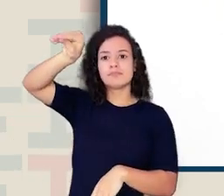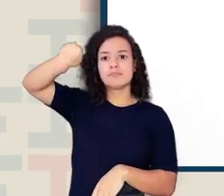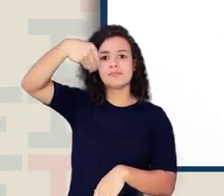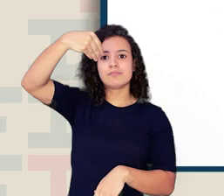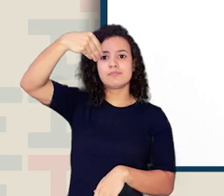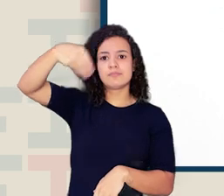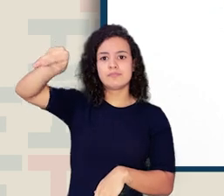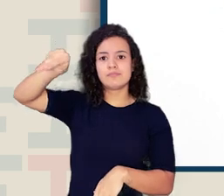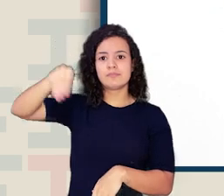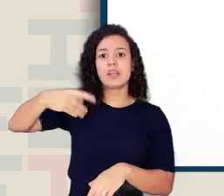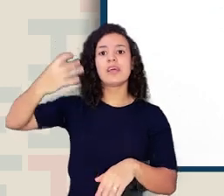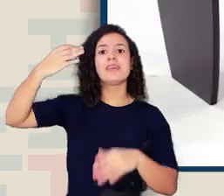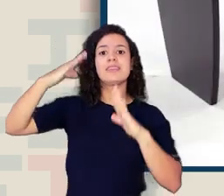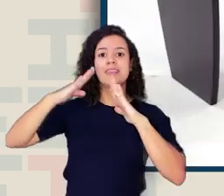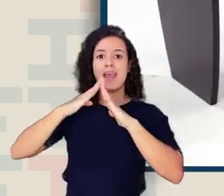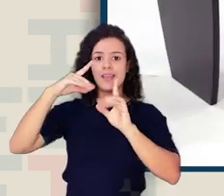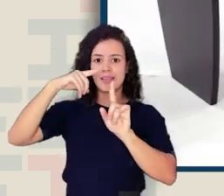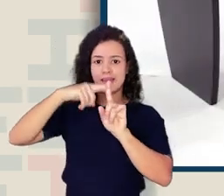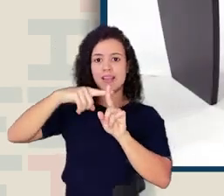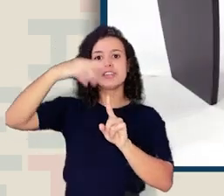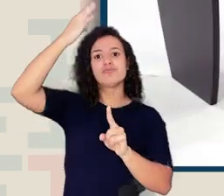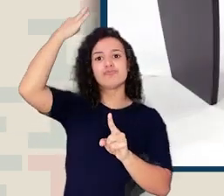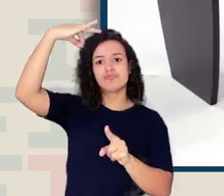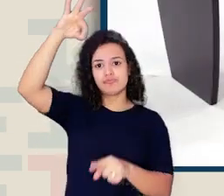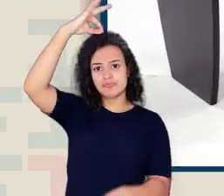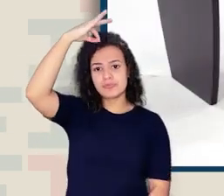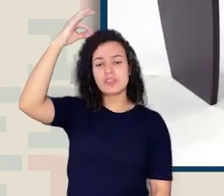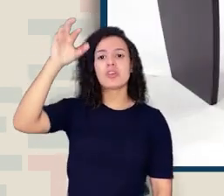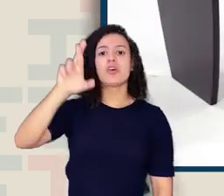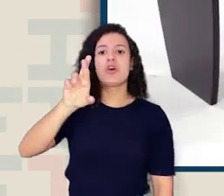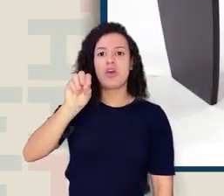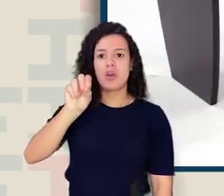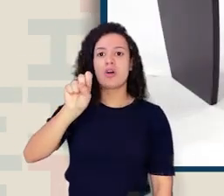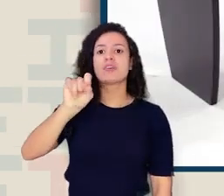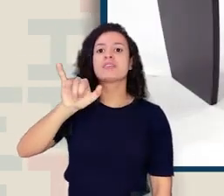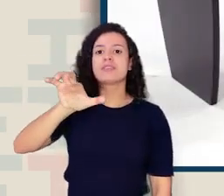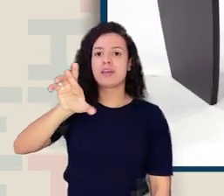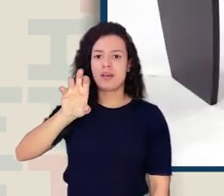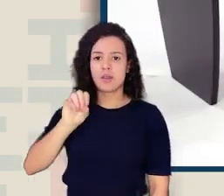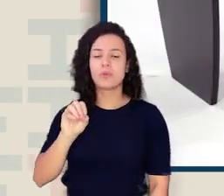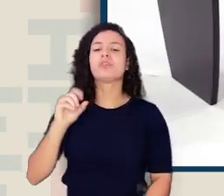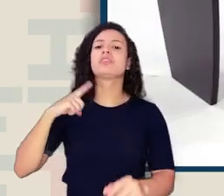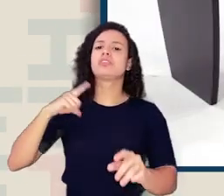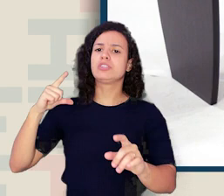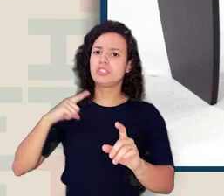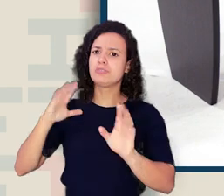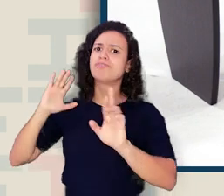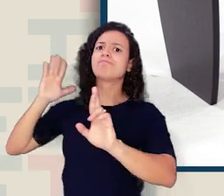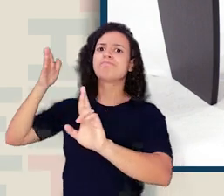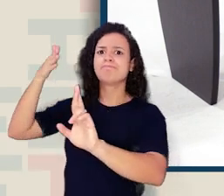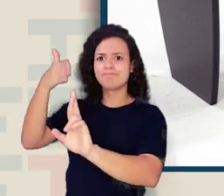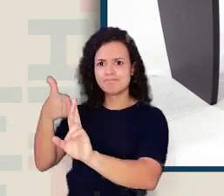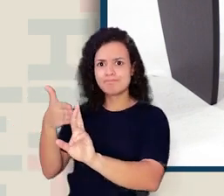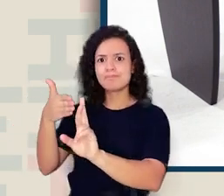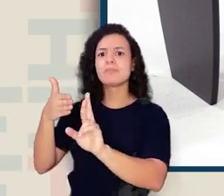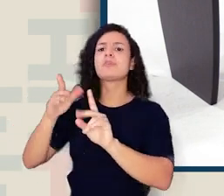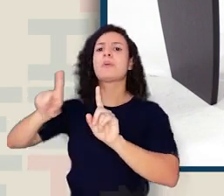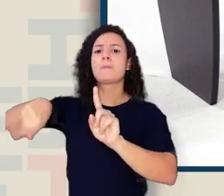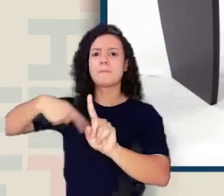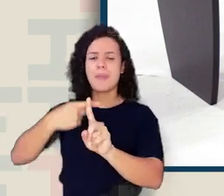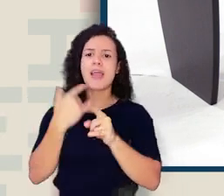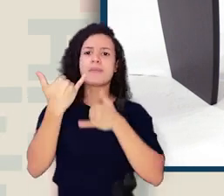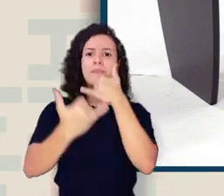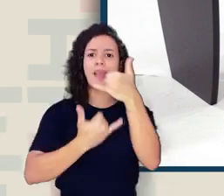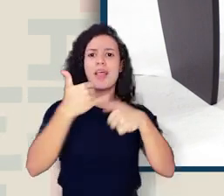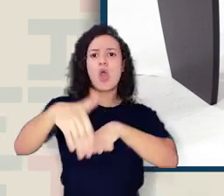das igrejas de Nossa Senhora do Rosário, onde tinha todo esse sincretismo religioso junto à brincadeira